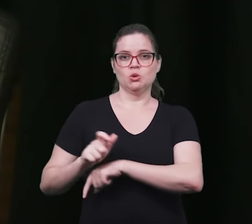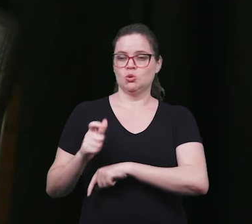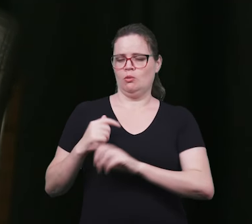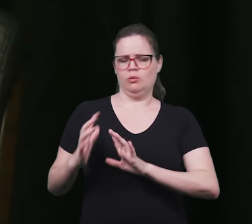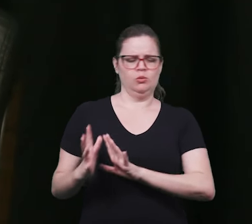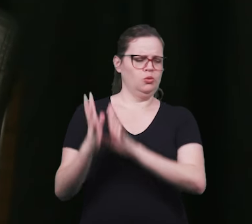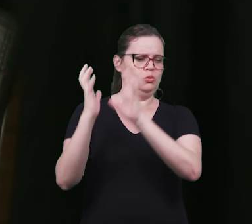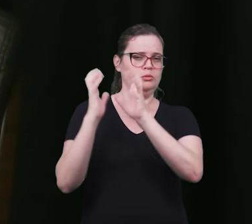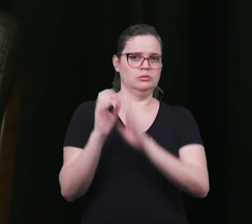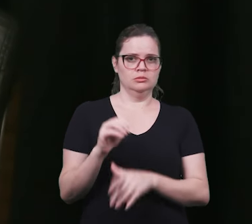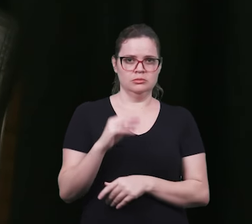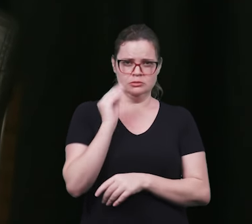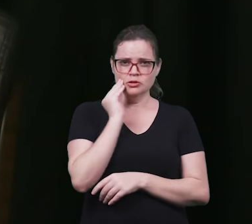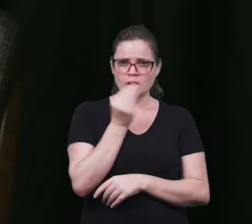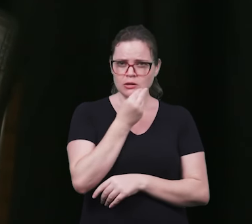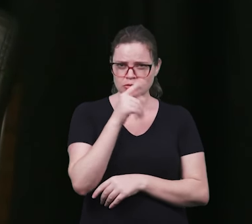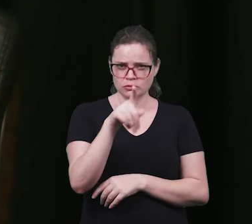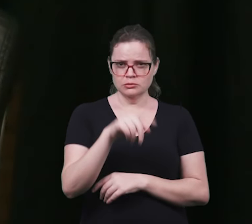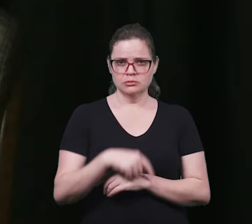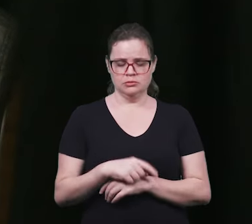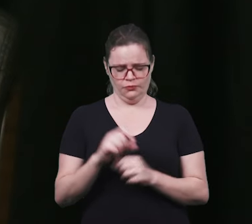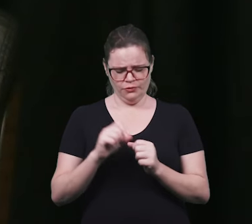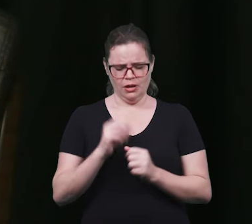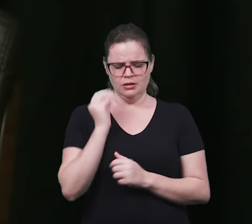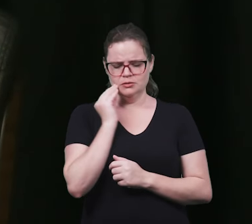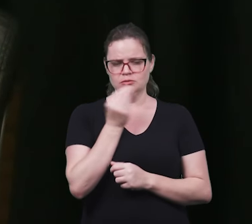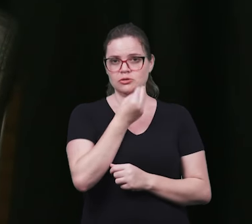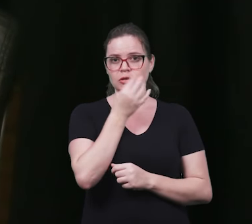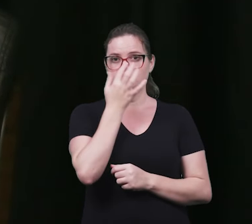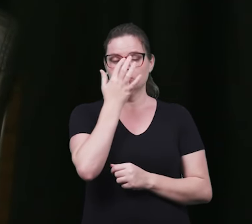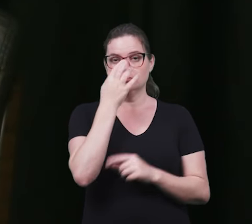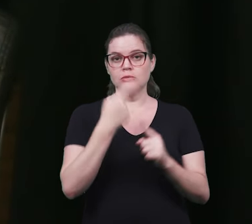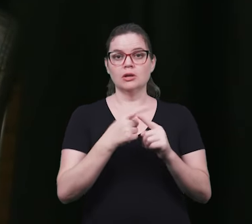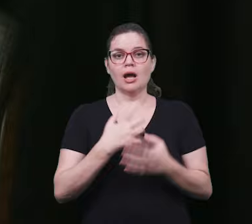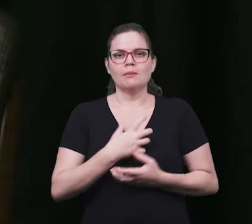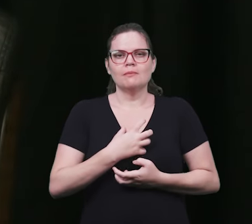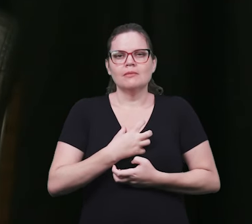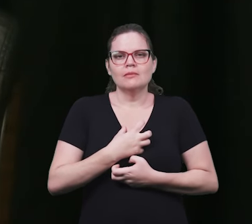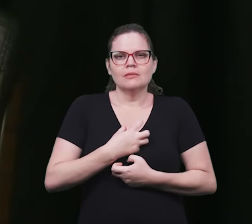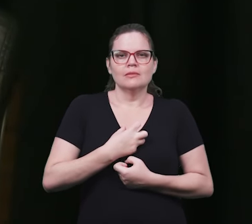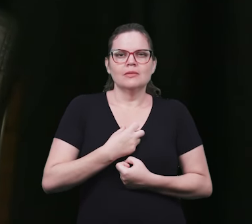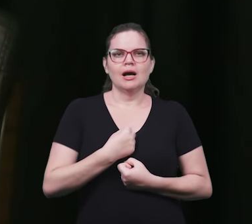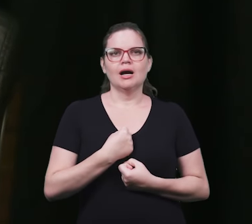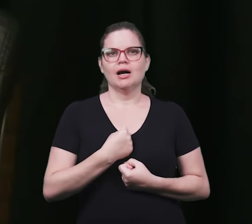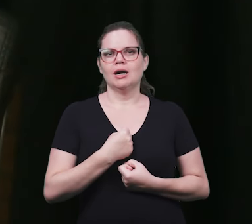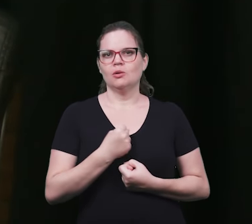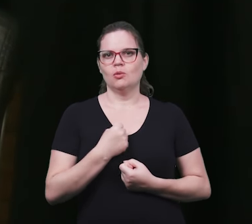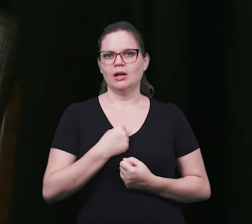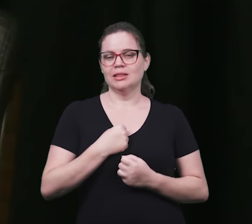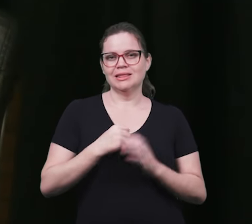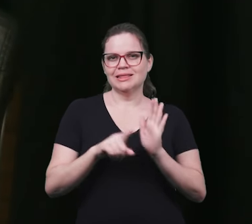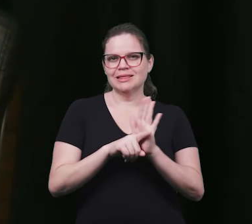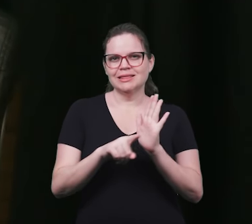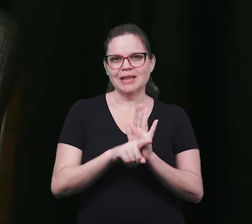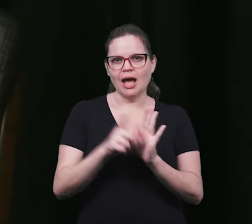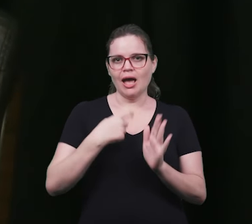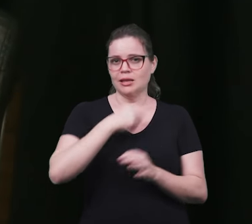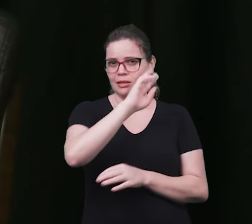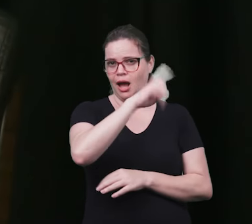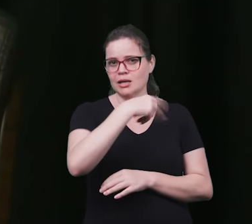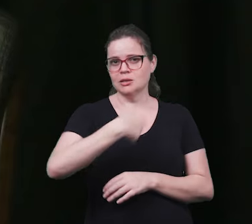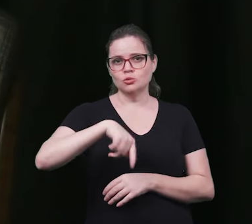irmã, faz um jejum, né? Porque aquilo ali, a mágoa, esse sentimento negativo, isso é coisa da carne, da